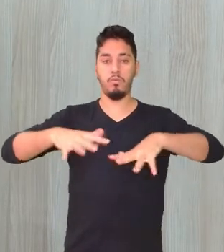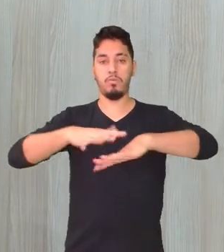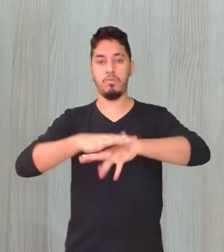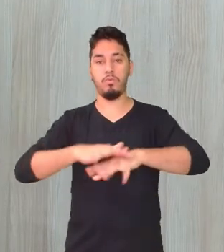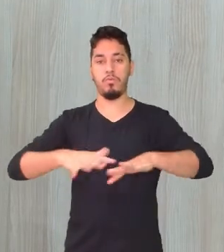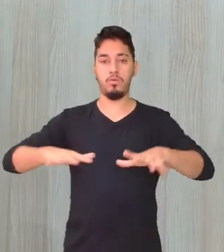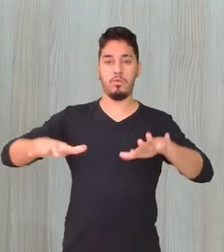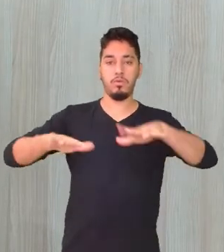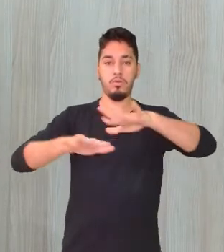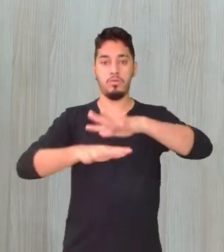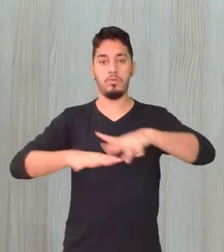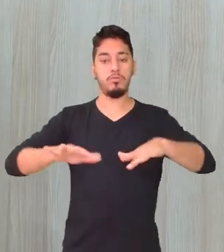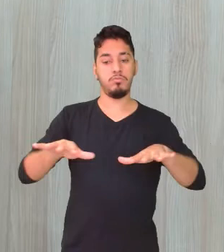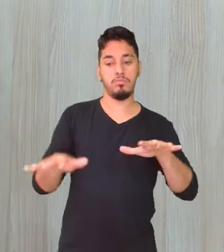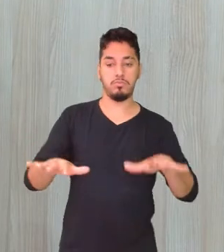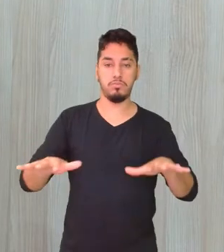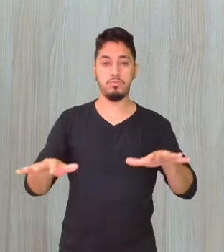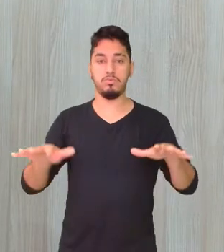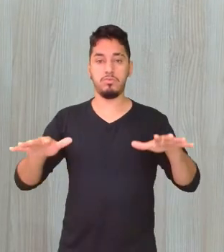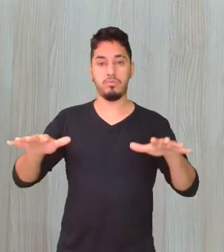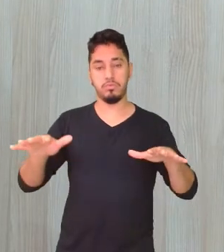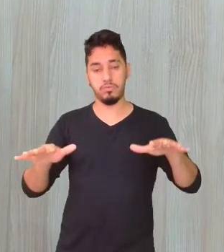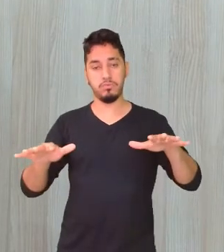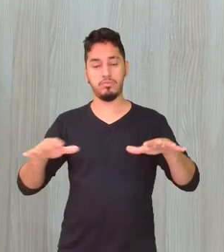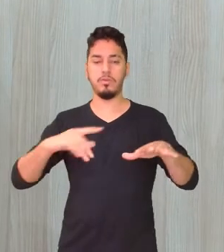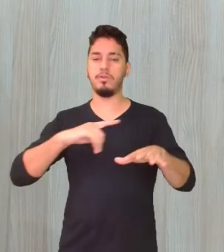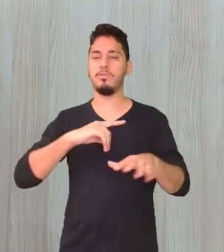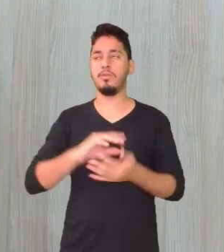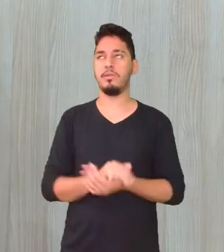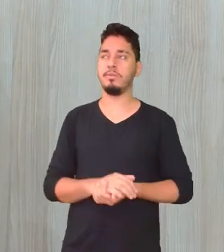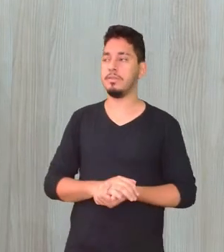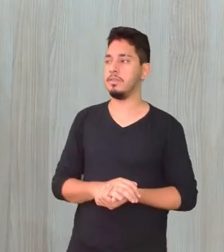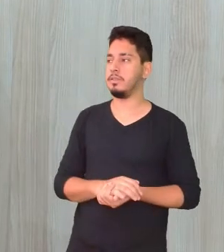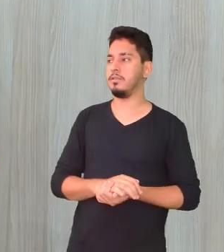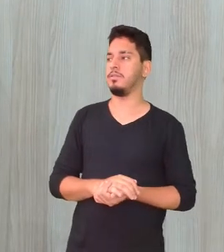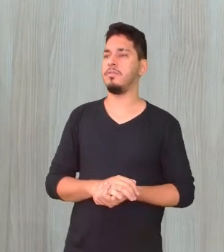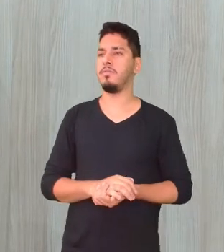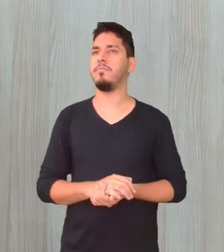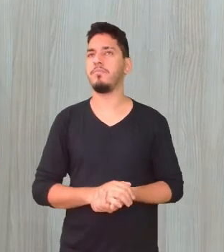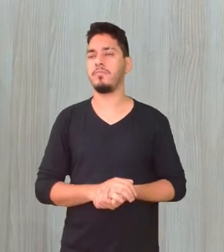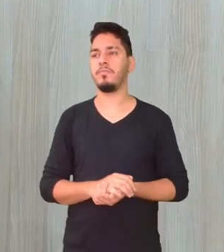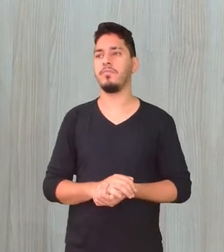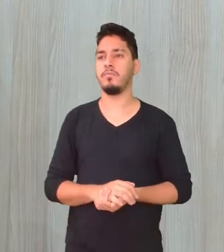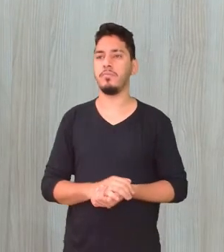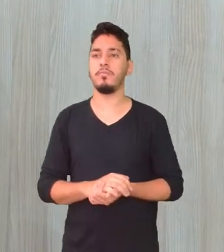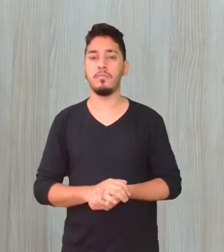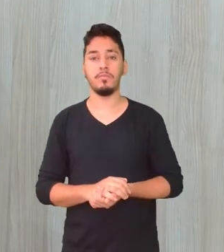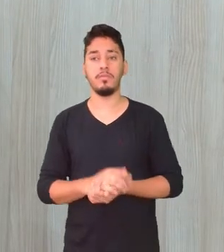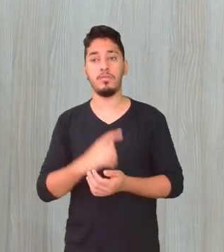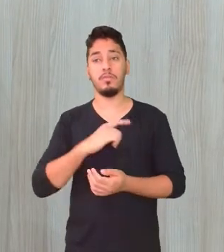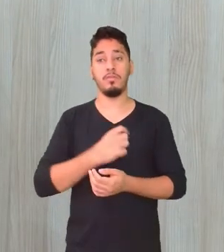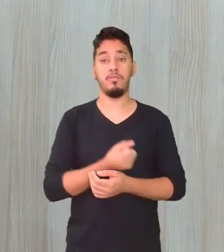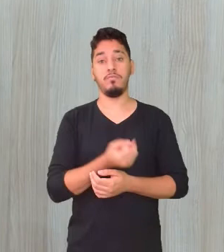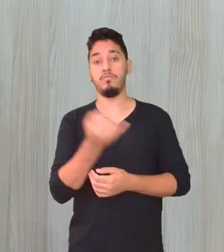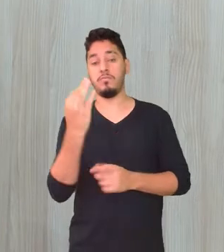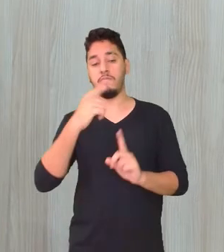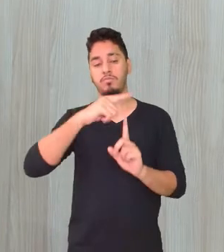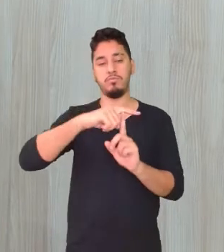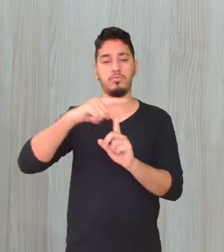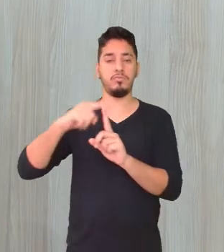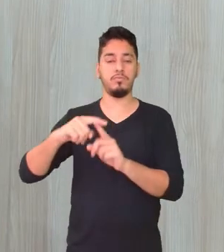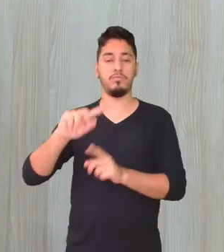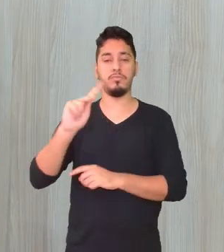terremoto. O terremoto. Né? Tremor. Aí tem aquela questão de hipocentro e epicentro.